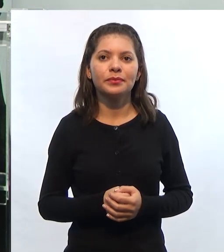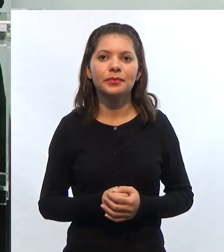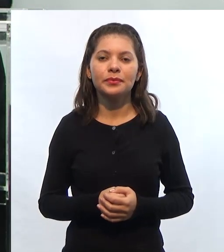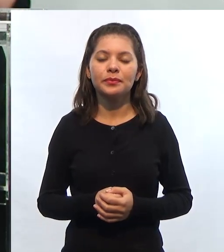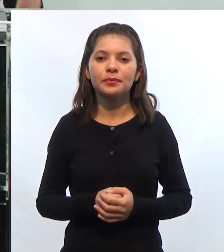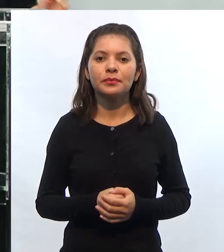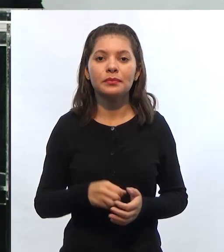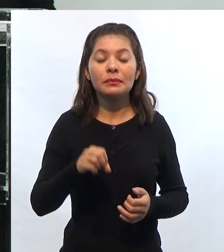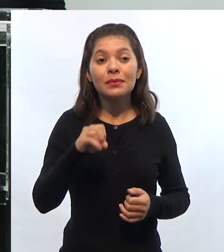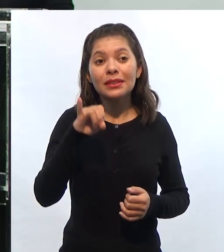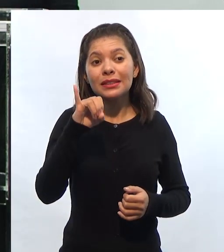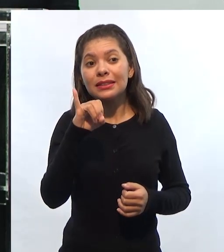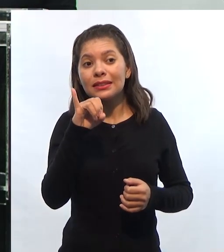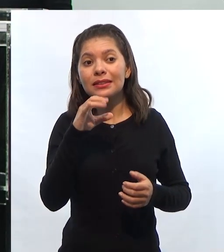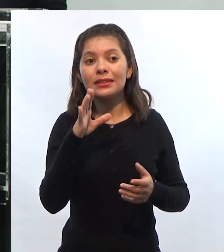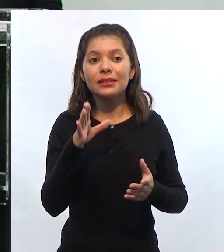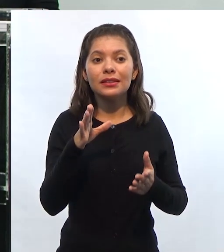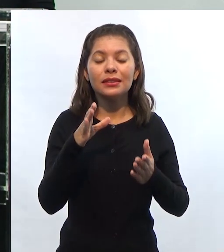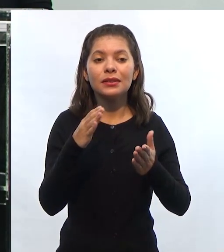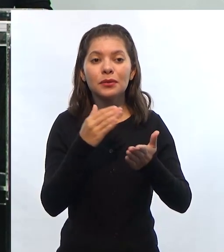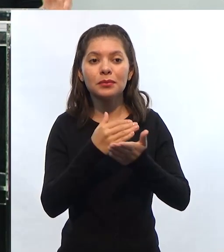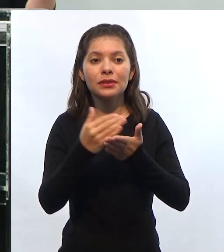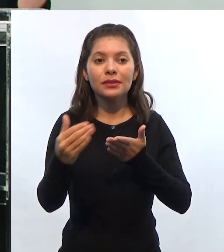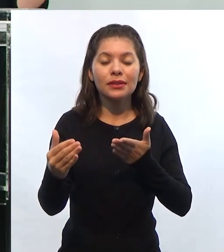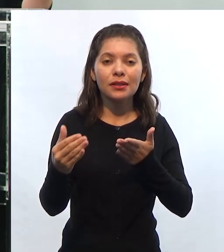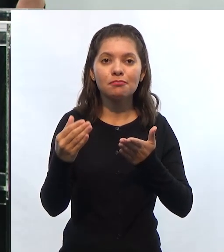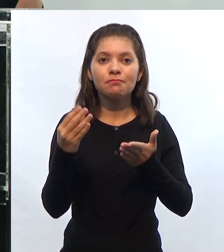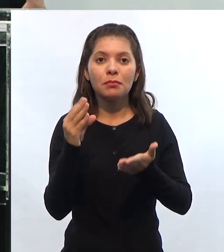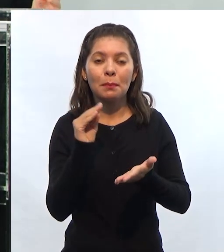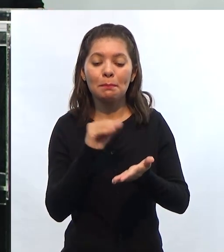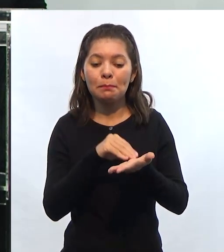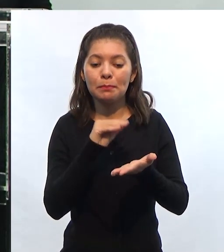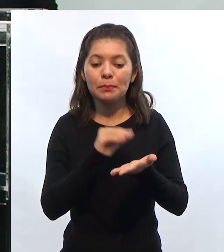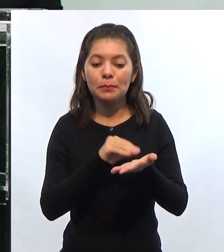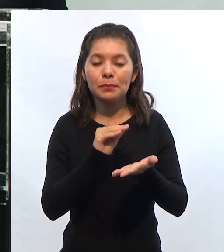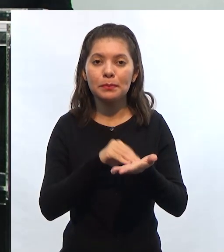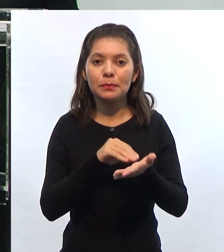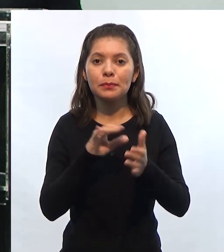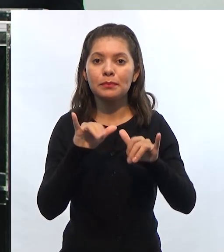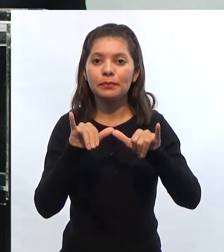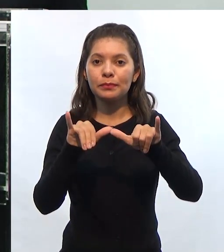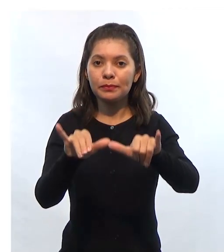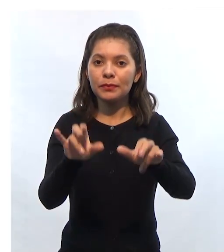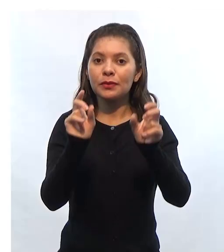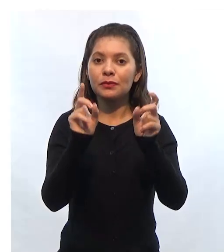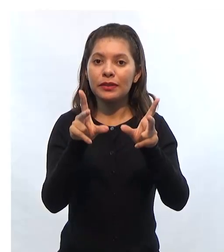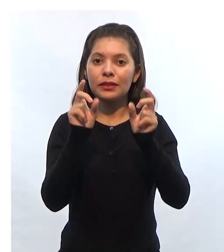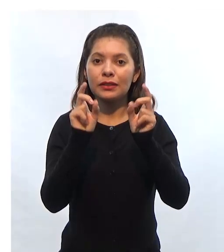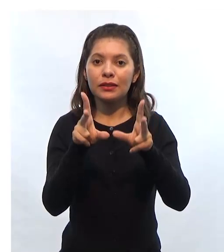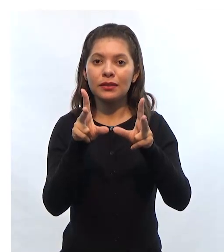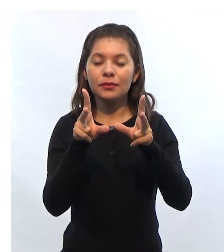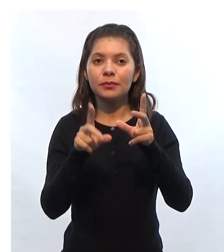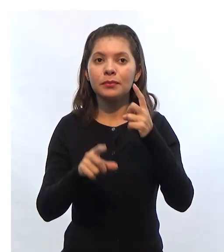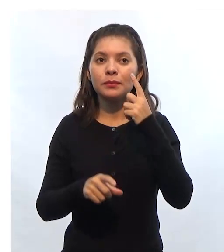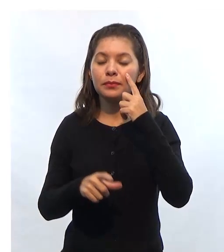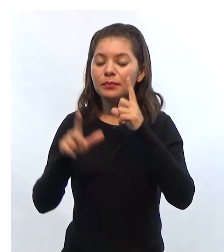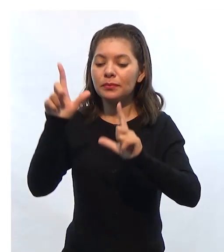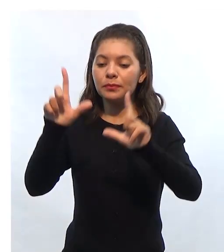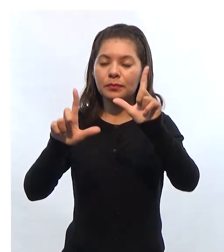sem açúcar. Se ela não for atender isso aí, ela vai começar a perder mercado, né? A gente tem o